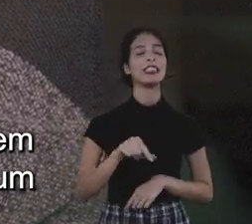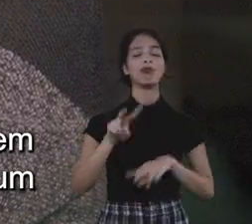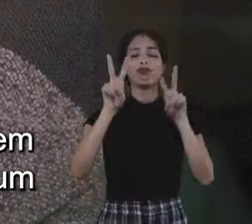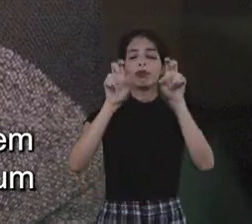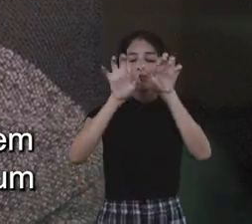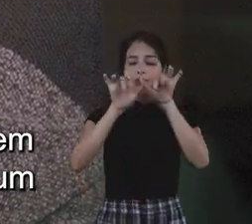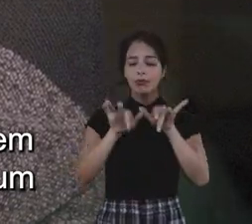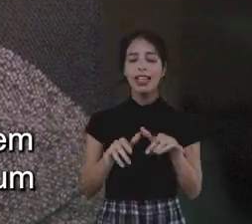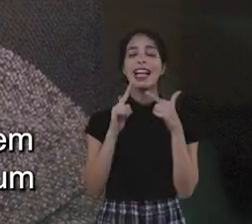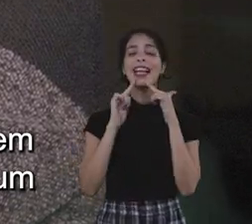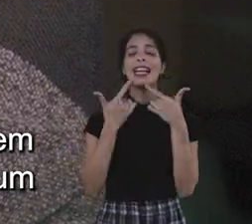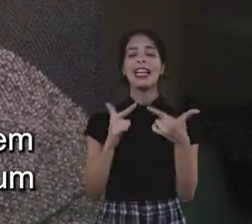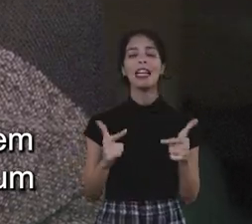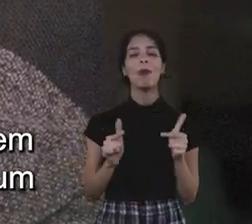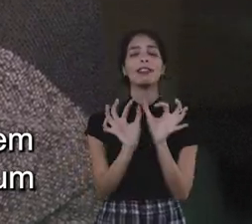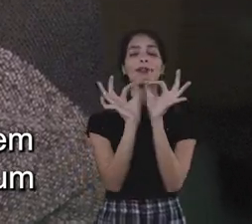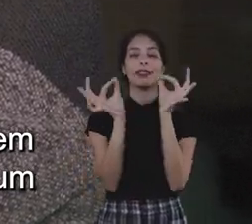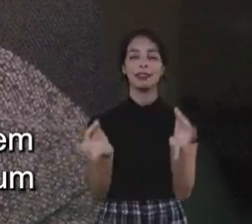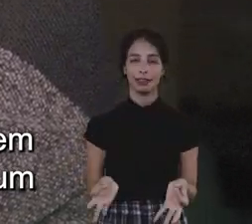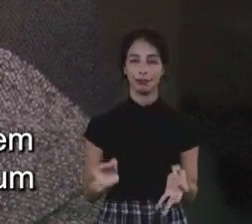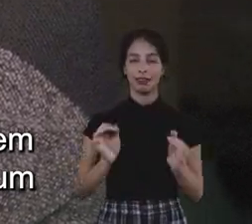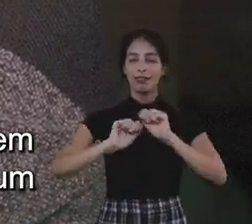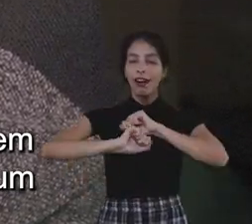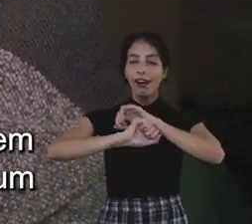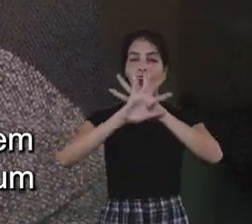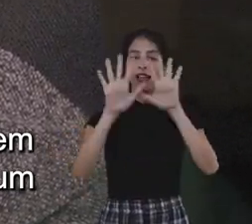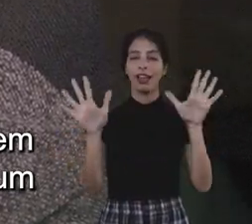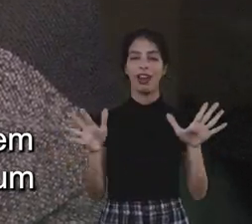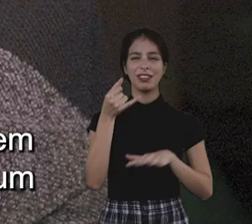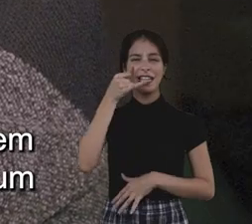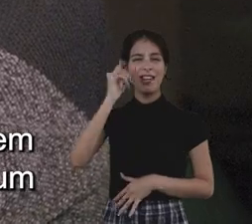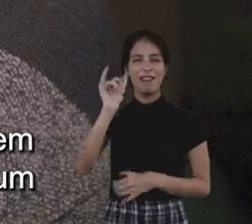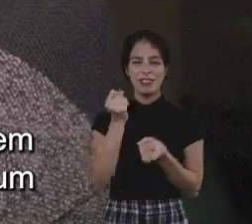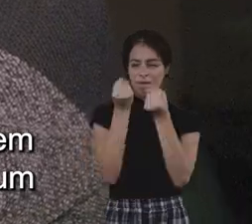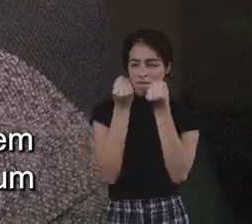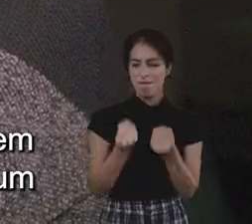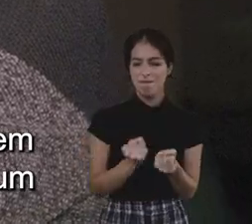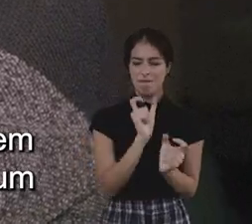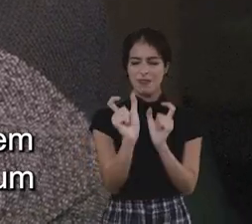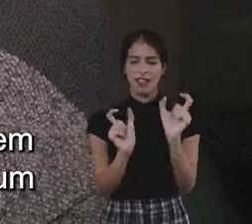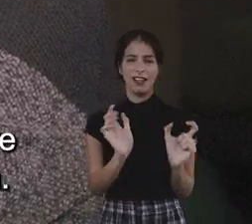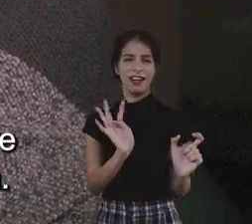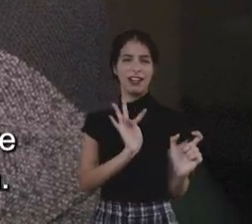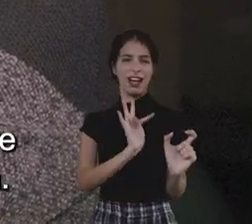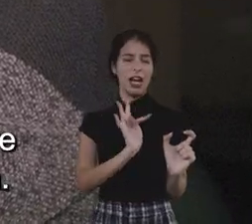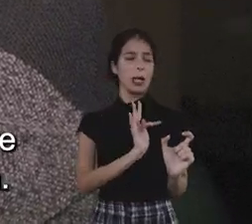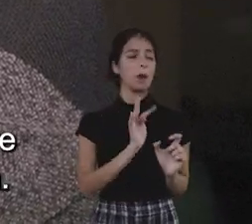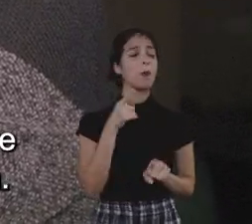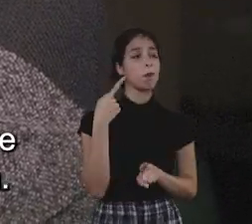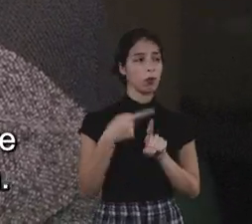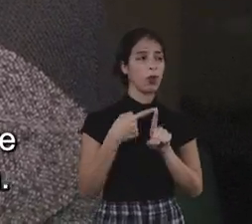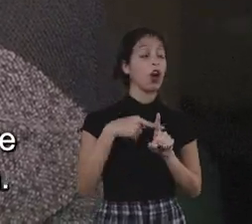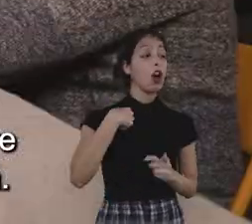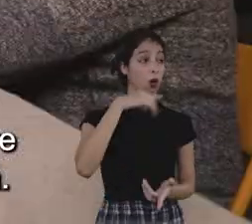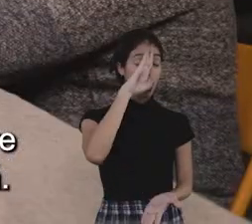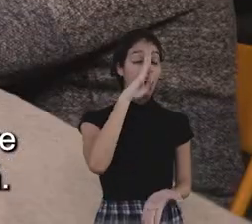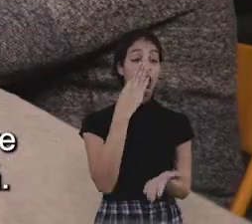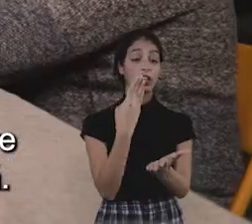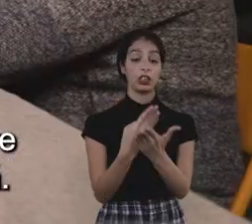escrever e numa linguagem não técnica porque eu acho que a gente tá num momento